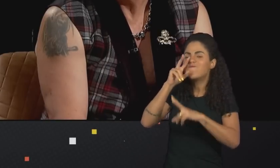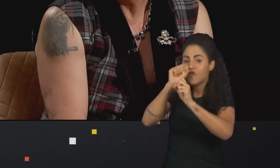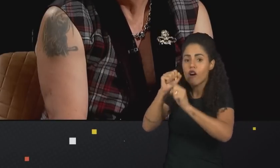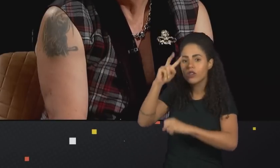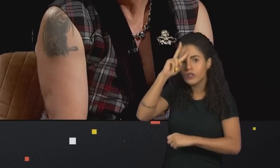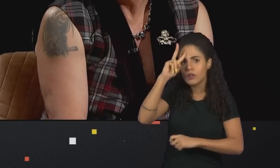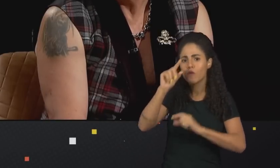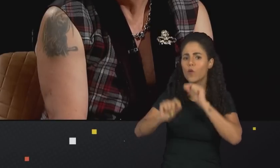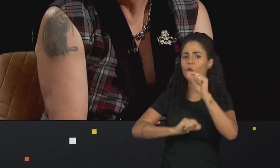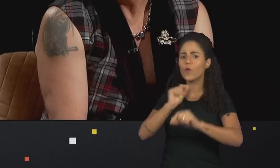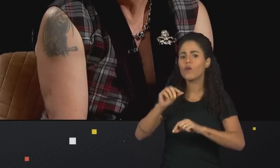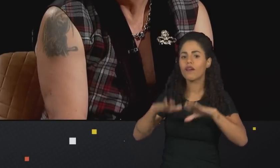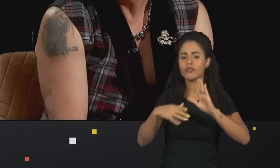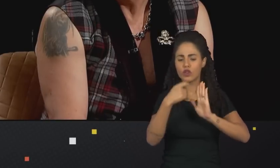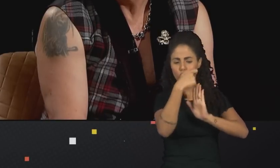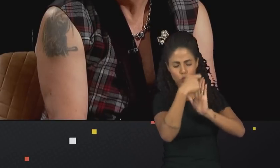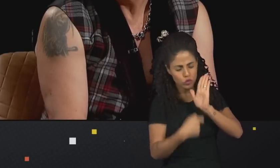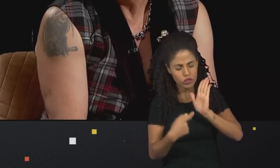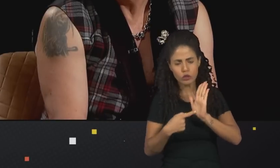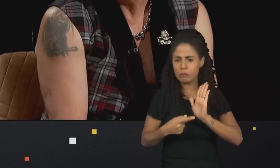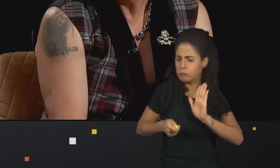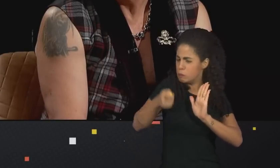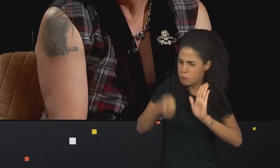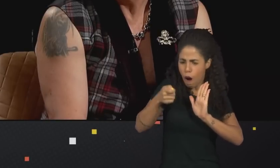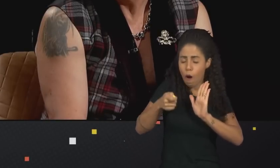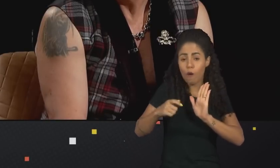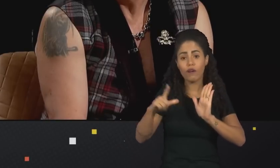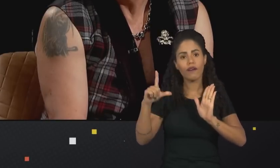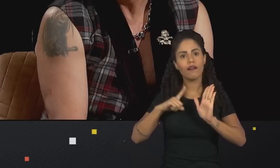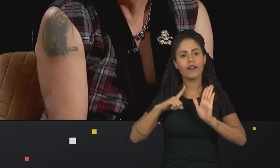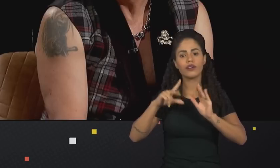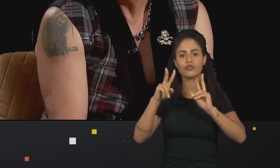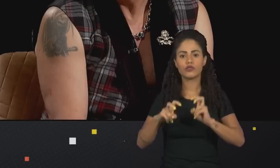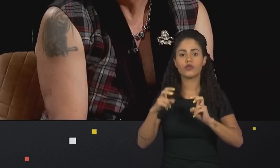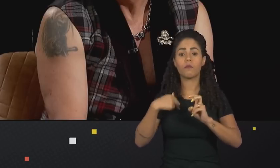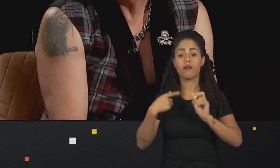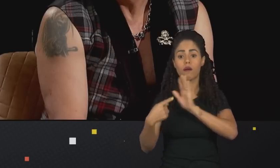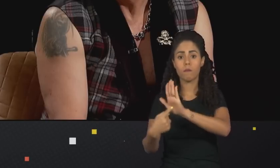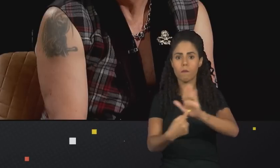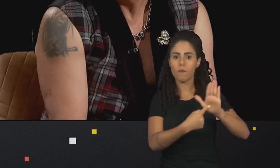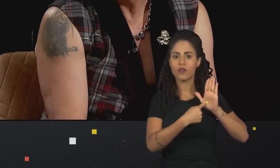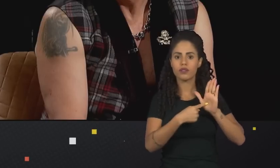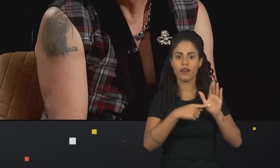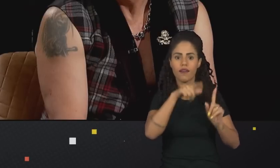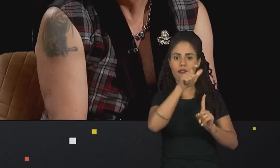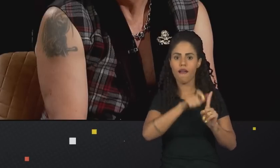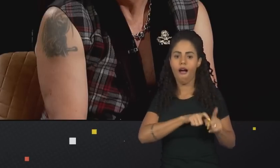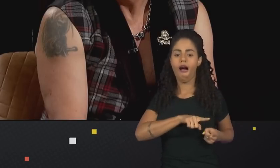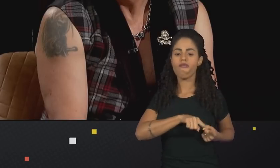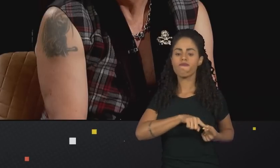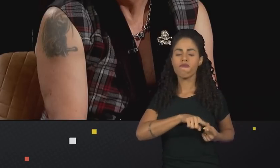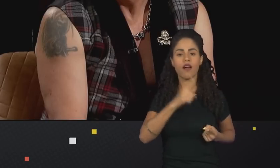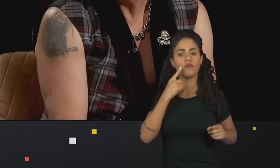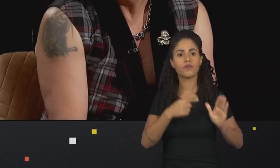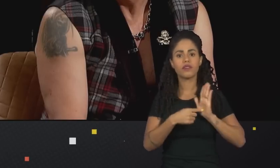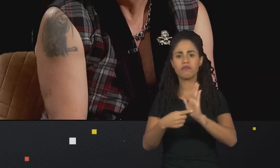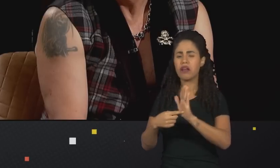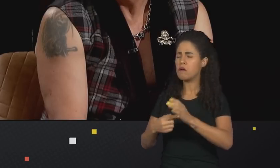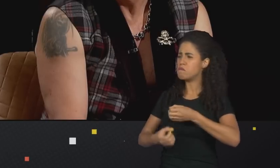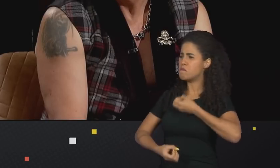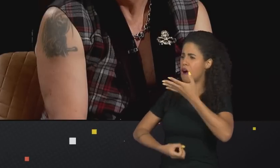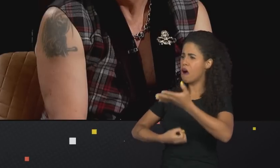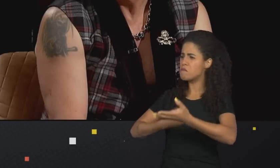vinha com os textos muito duros, né, quando ele foi desvendado como vilão. Então ele tinha que falar atrocidades